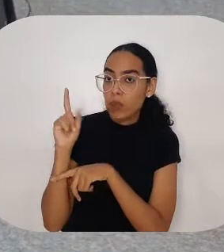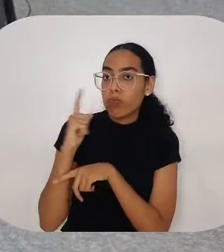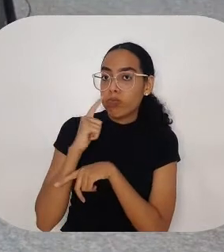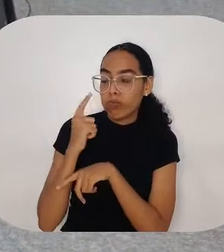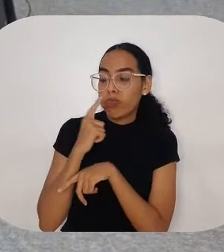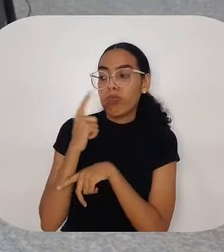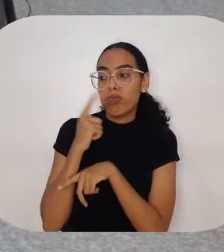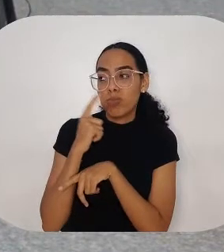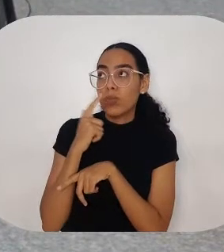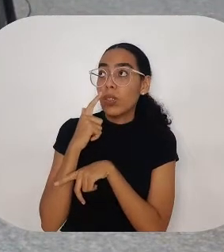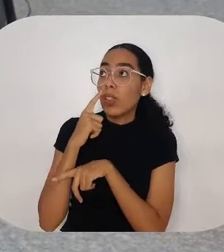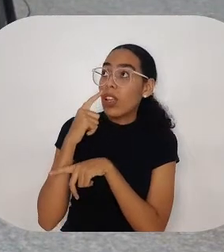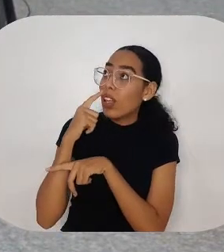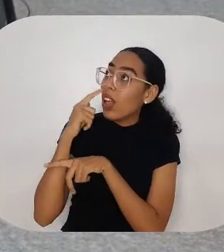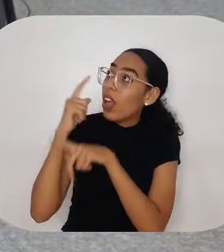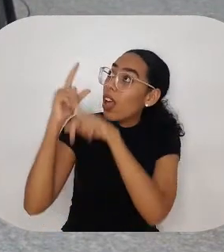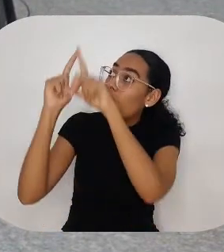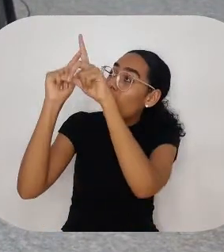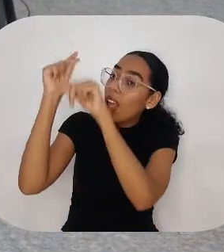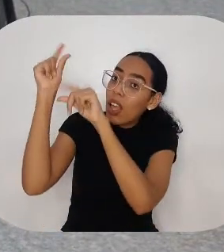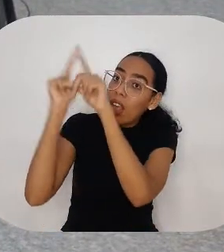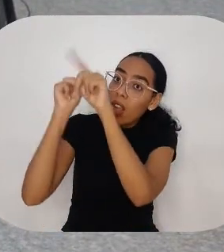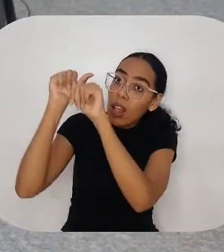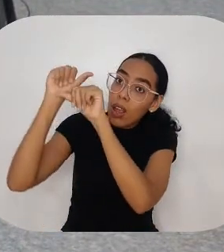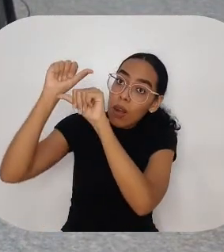ganhou vida e